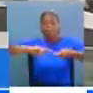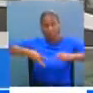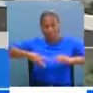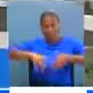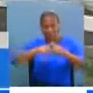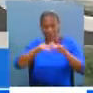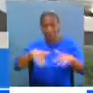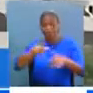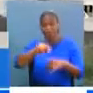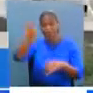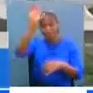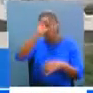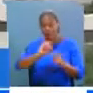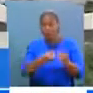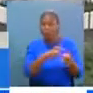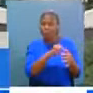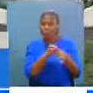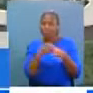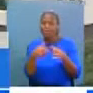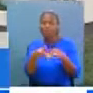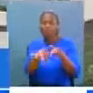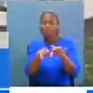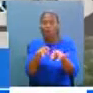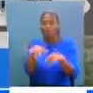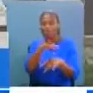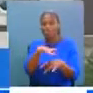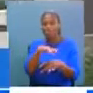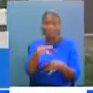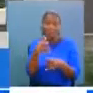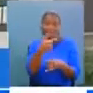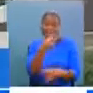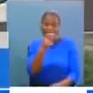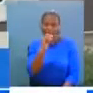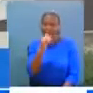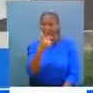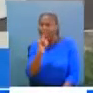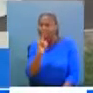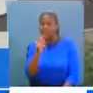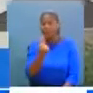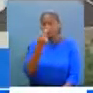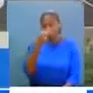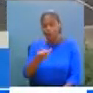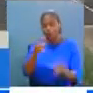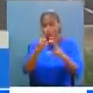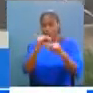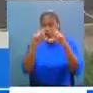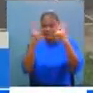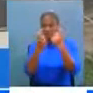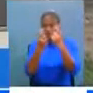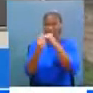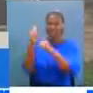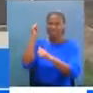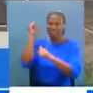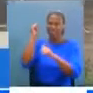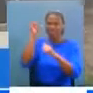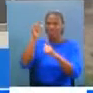Praia e do governo, o que culminou com a escolha da Zona Nobre de Taiti para a localização do novo liceu, atrás da estátua